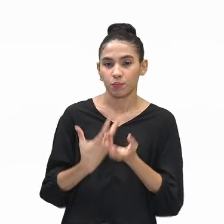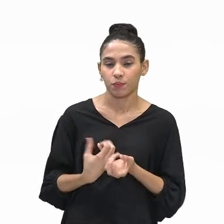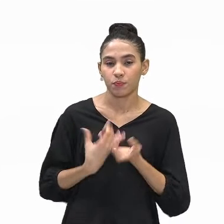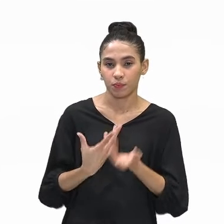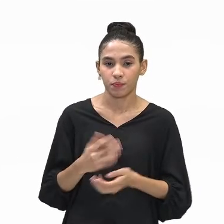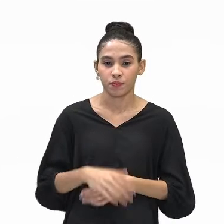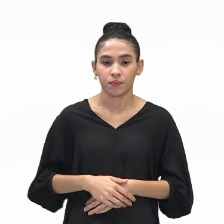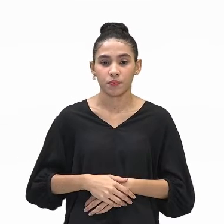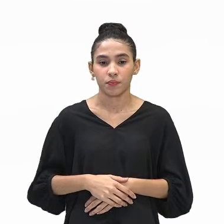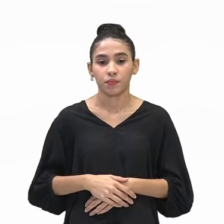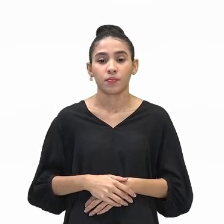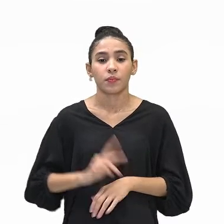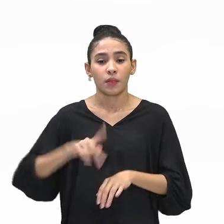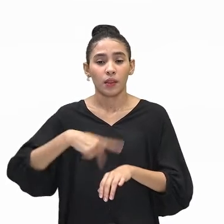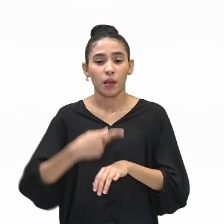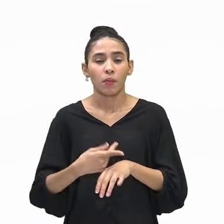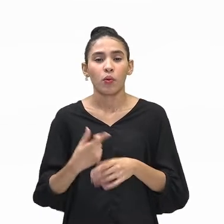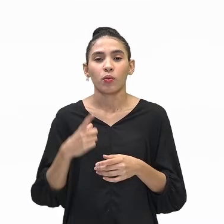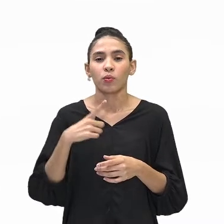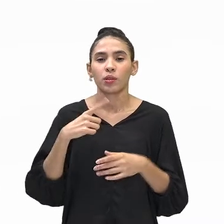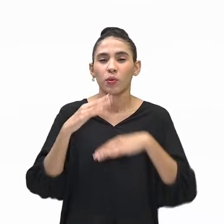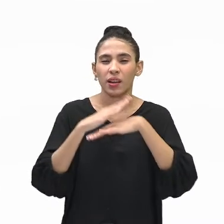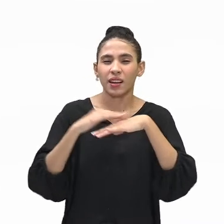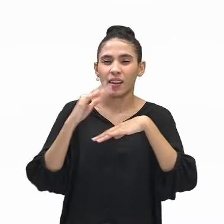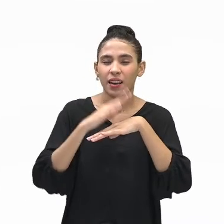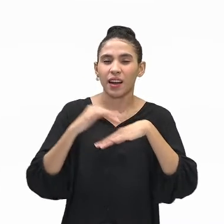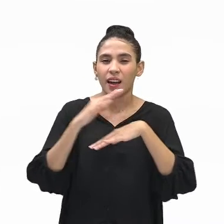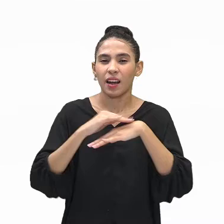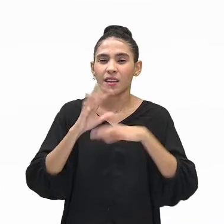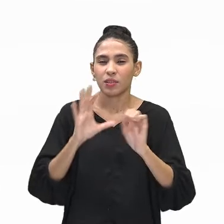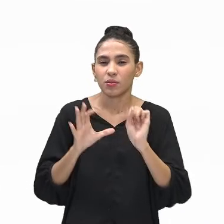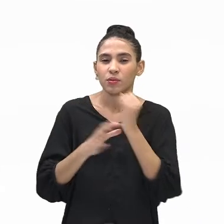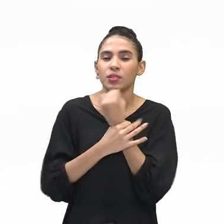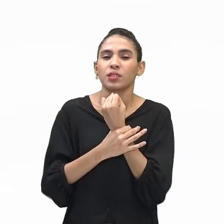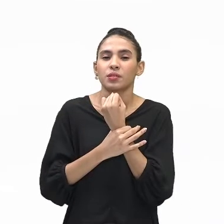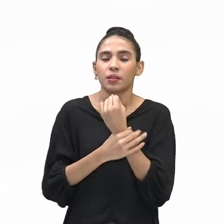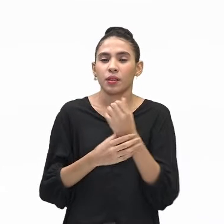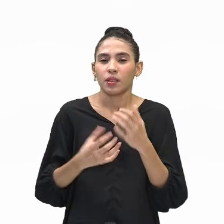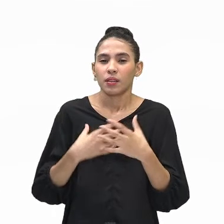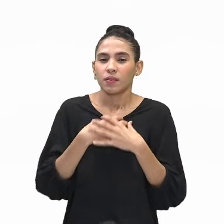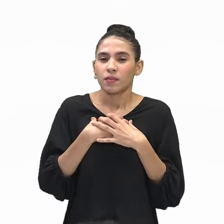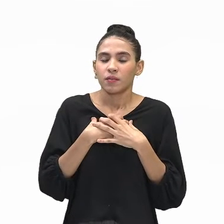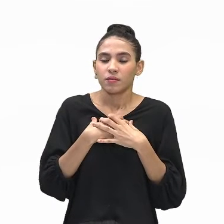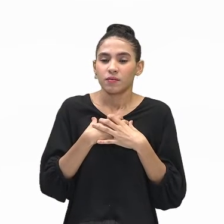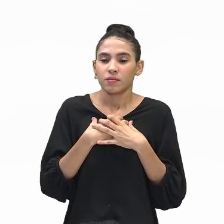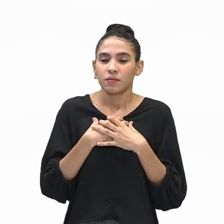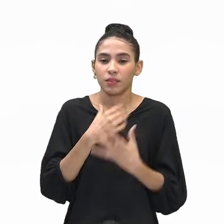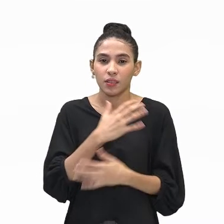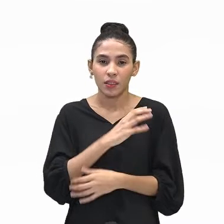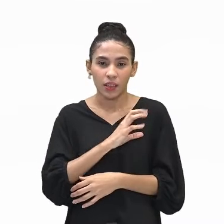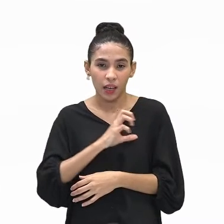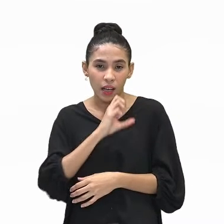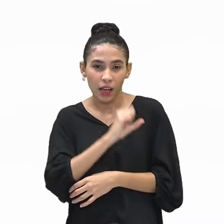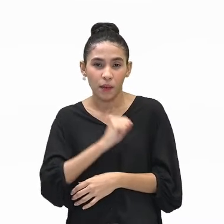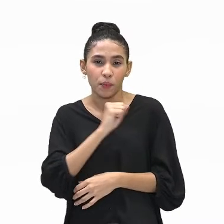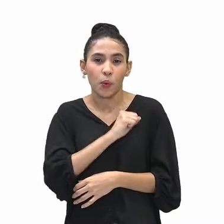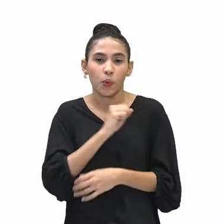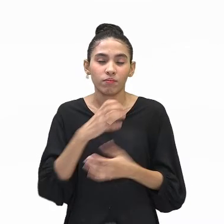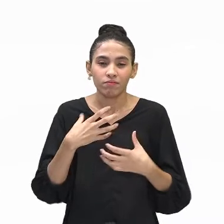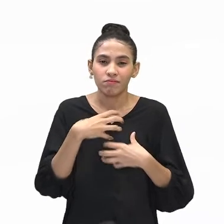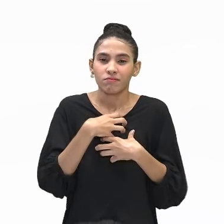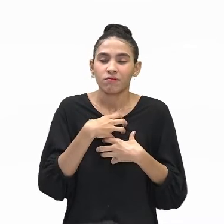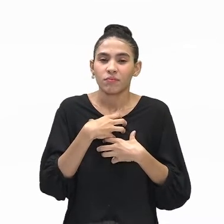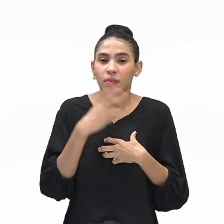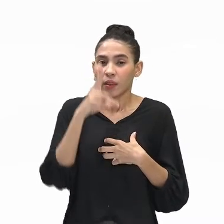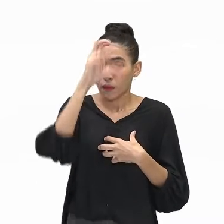Depois que teu afeto me segura, olha que fofo, gente, ele diz que só o amor dela, né, só o afeto dela segura tudo aquilo que ele tem,